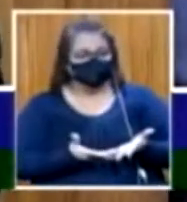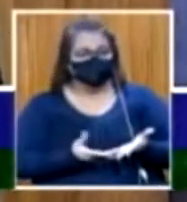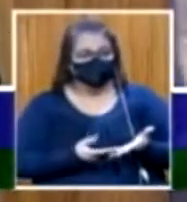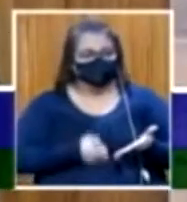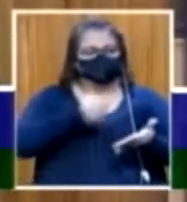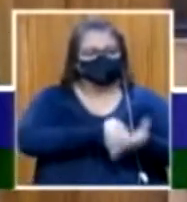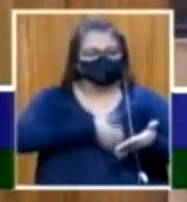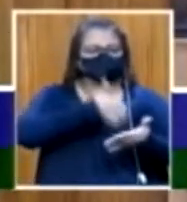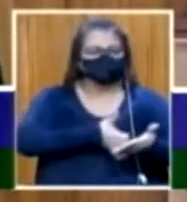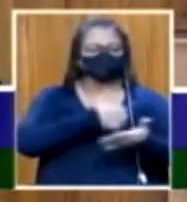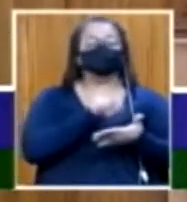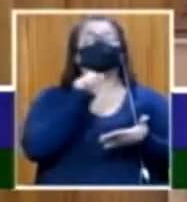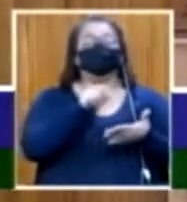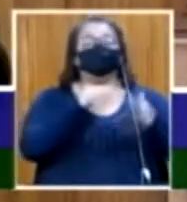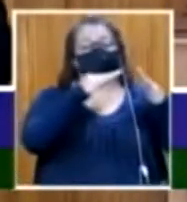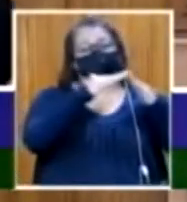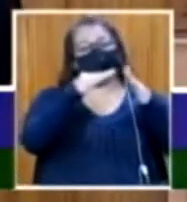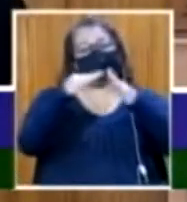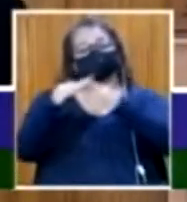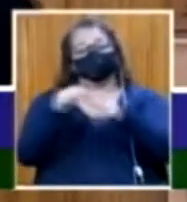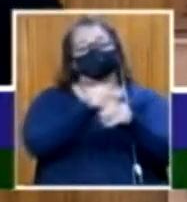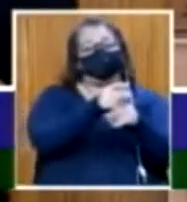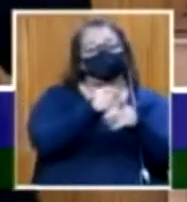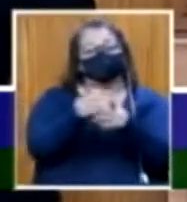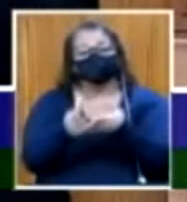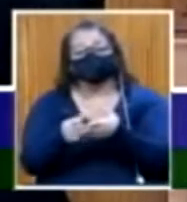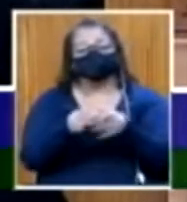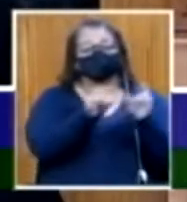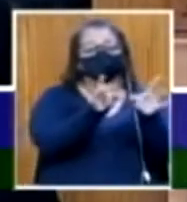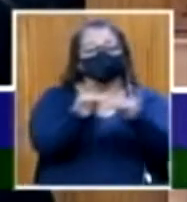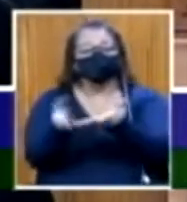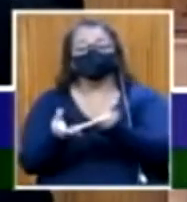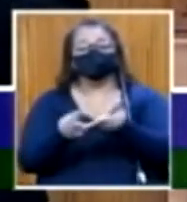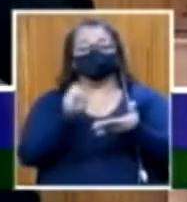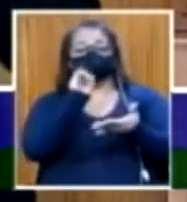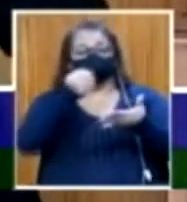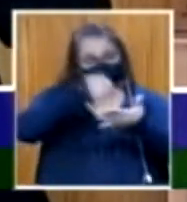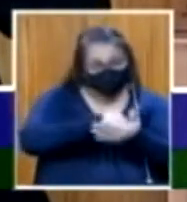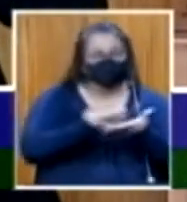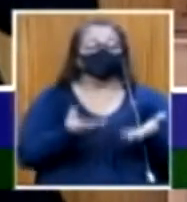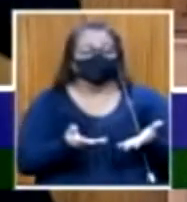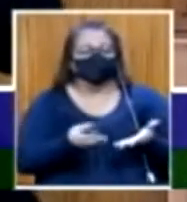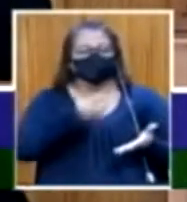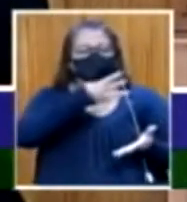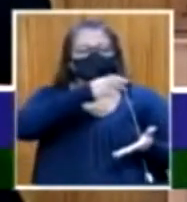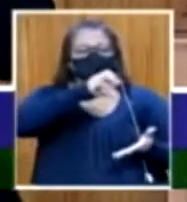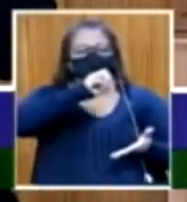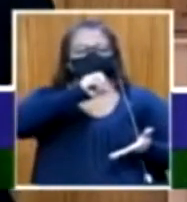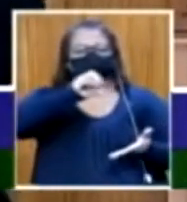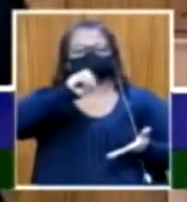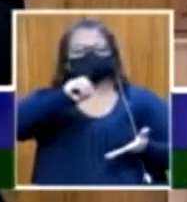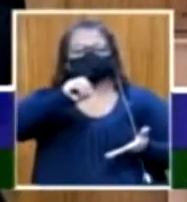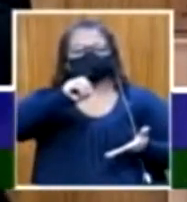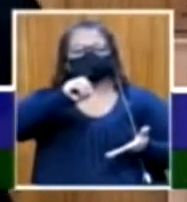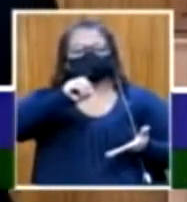exploram a atividade imobiliária, fazendo com que a projeção de aumento de carga tributária seja de